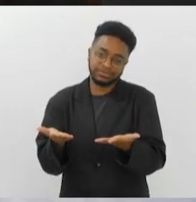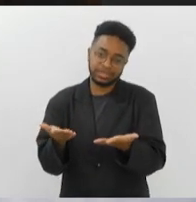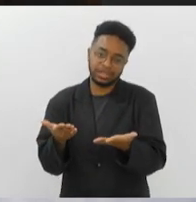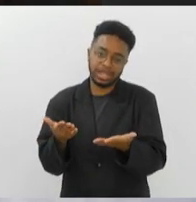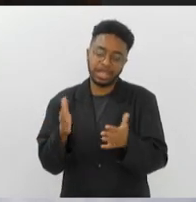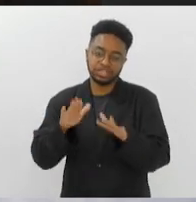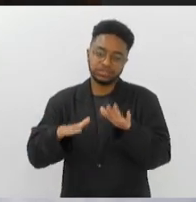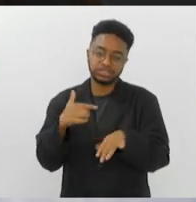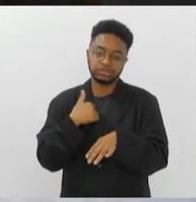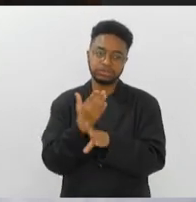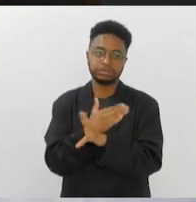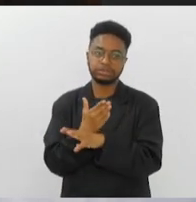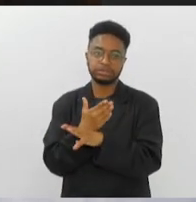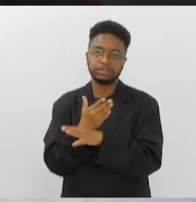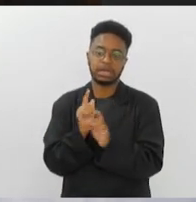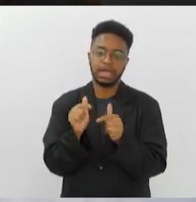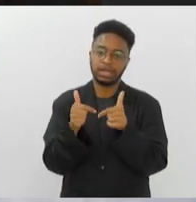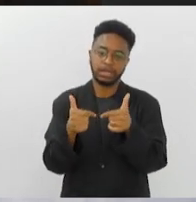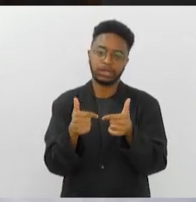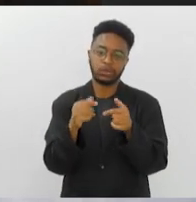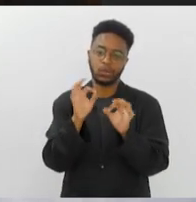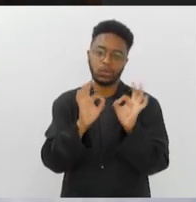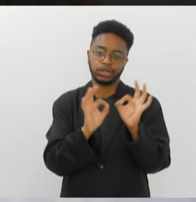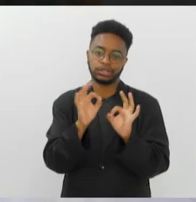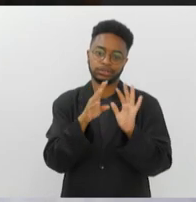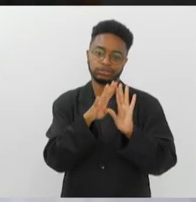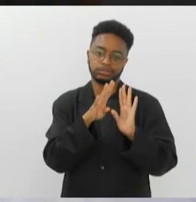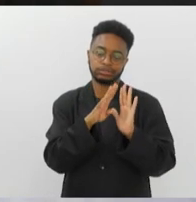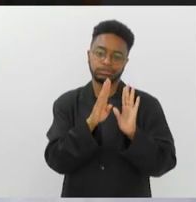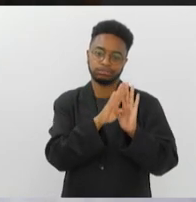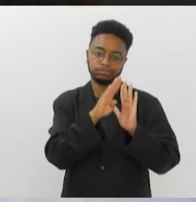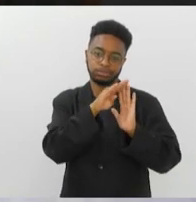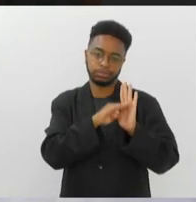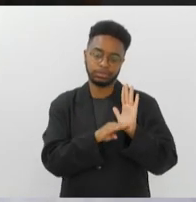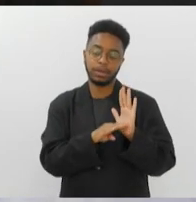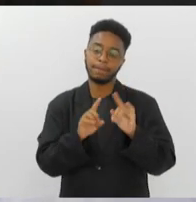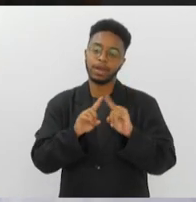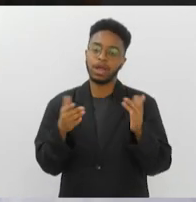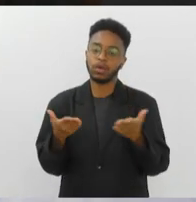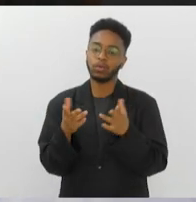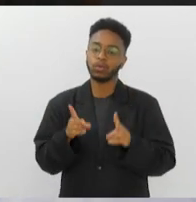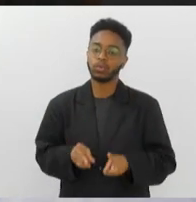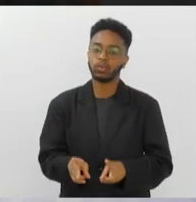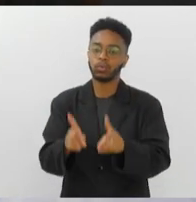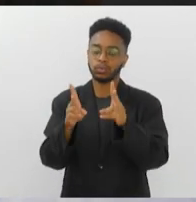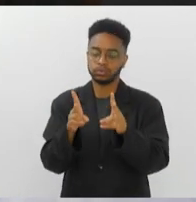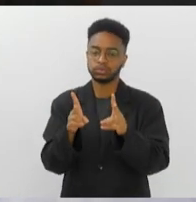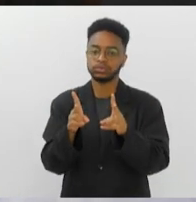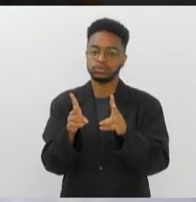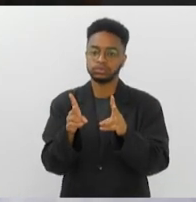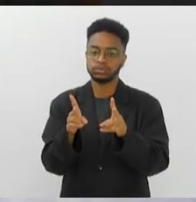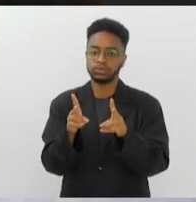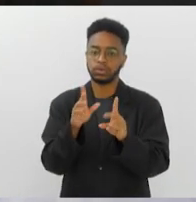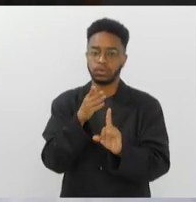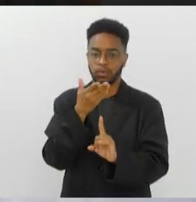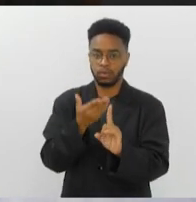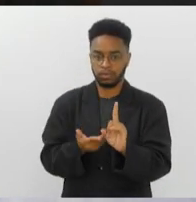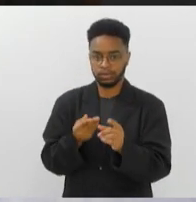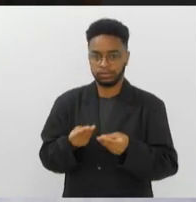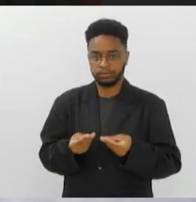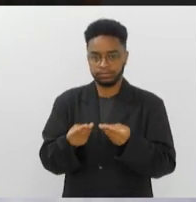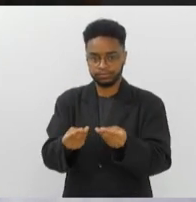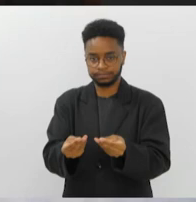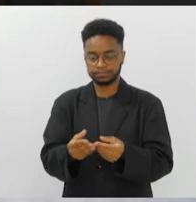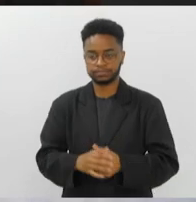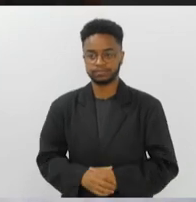perdendo um pouco aqui nos encaminhamentos. Então, a gente agora vai dar prosseguimento, vai dar continuidade aqui as nossas entregas,